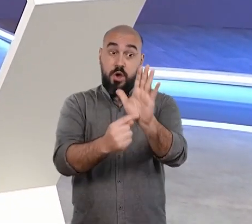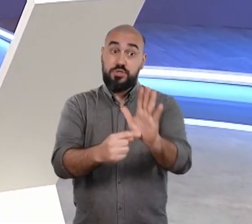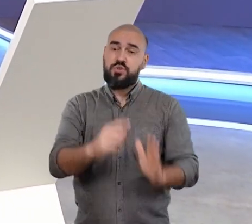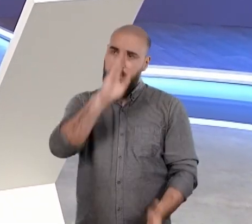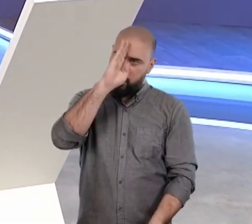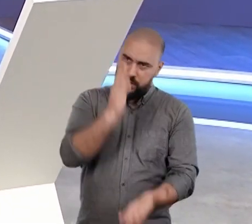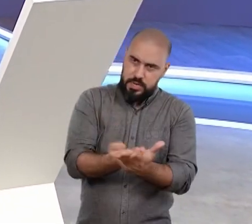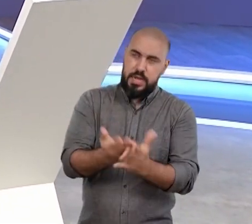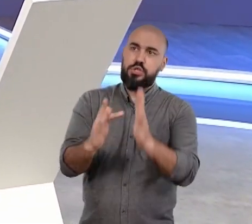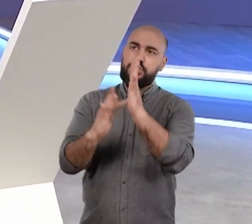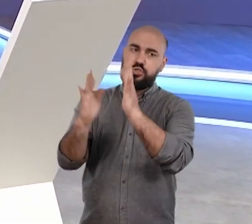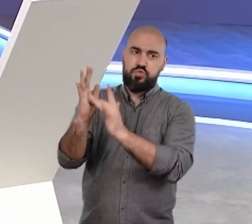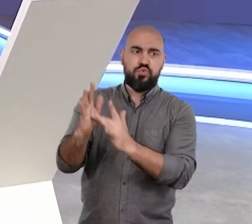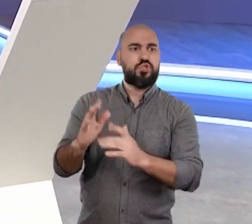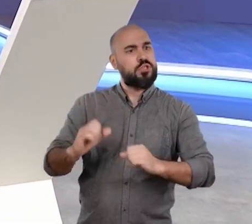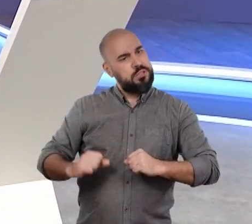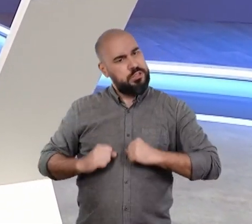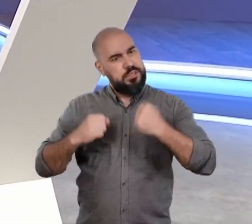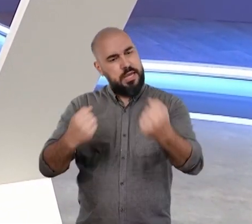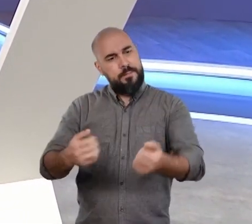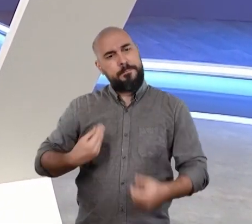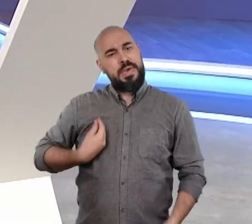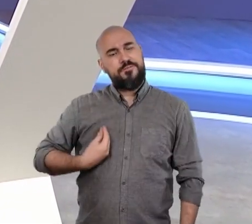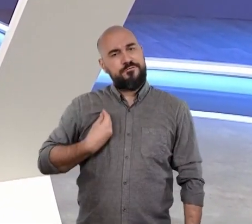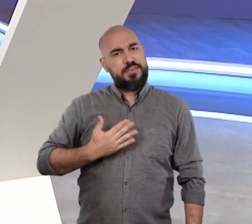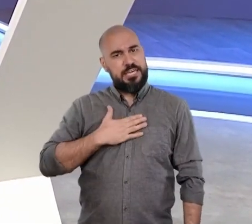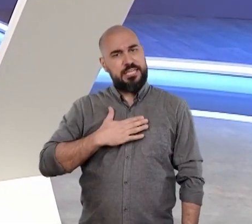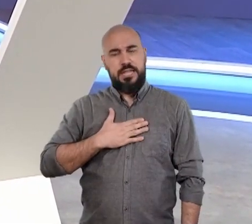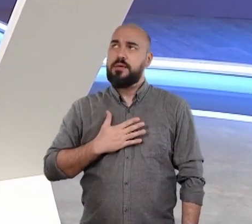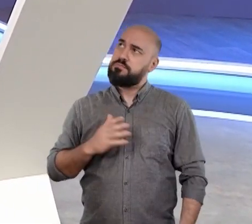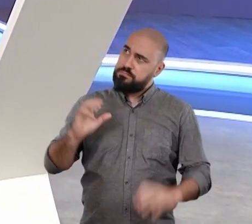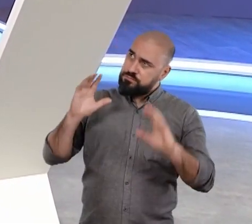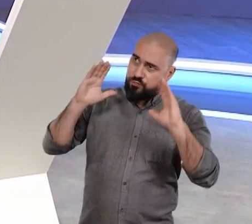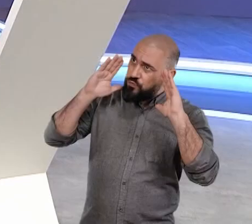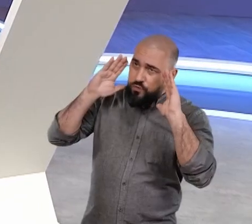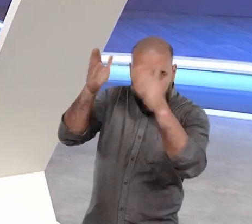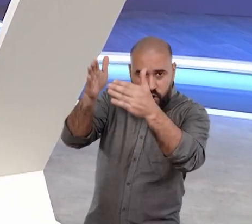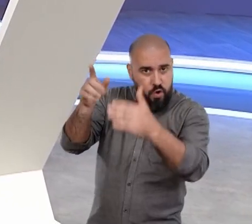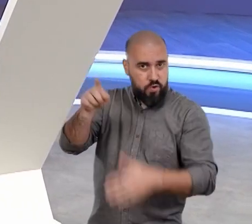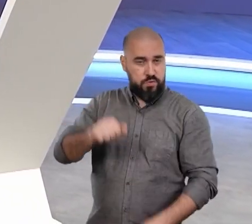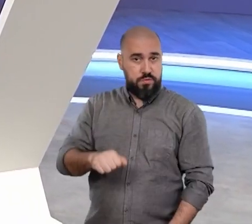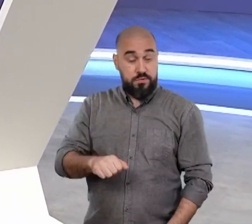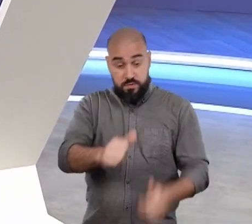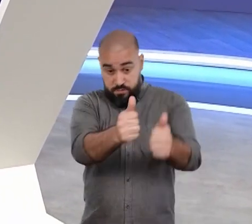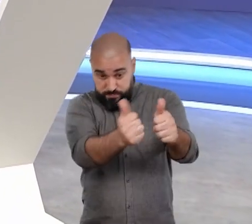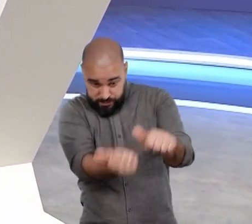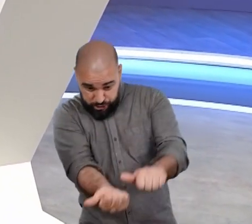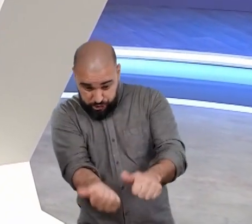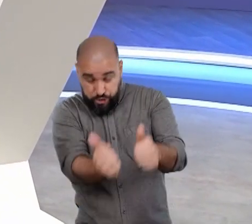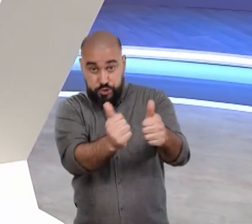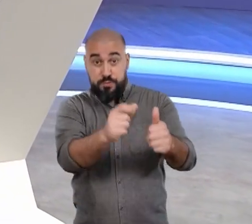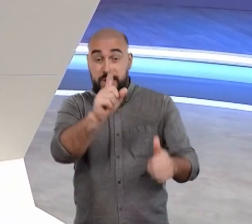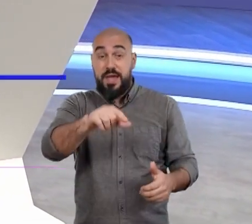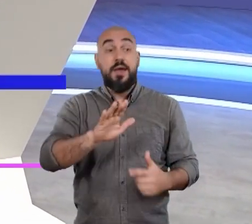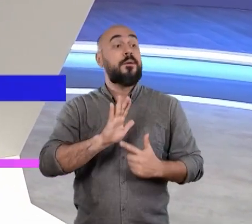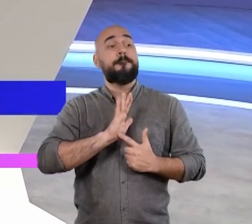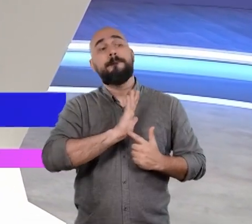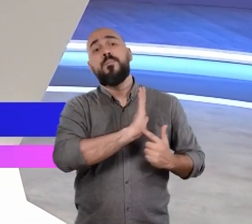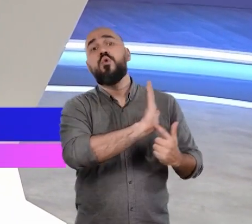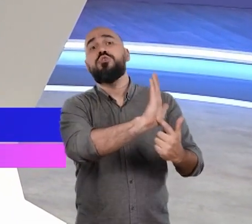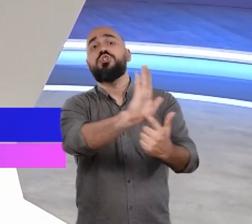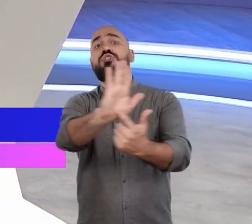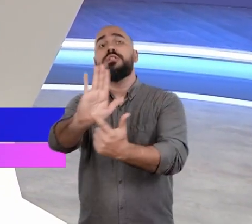minha vida a Cristo Jesus. O batismo também é uma cerimônia para você confirmar a